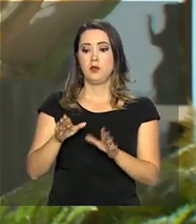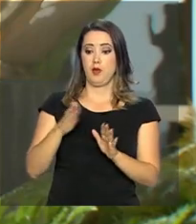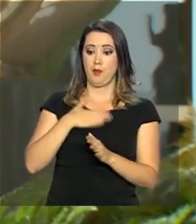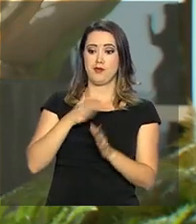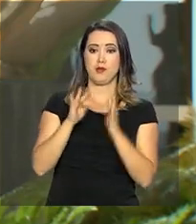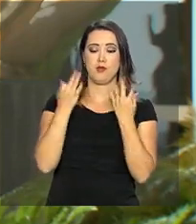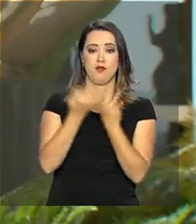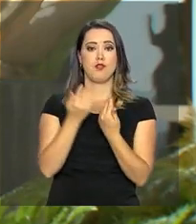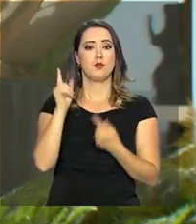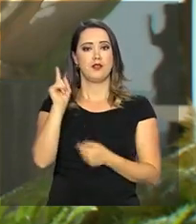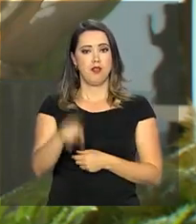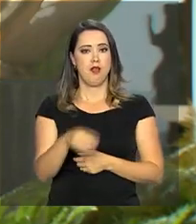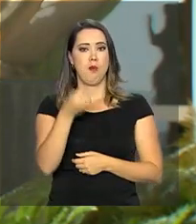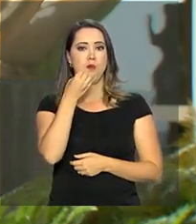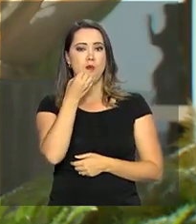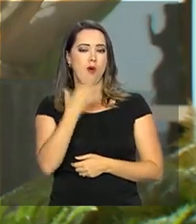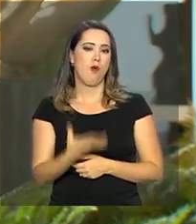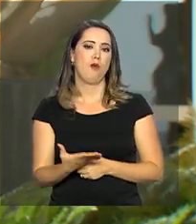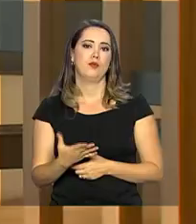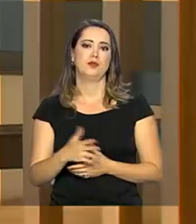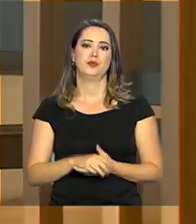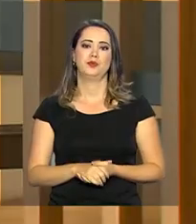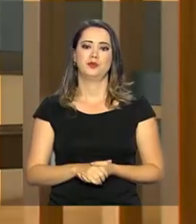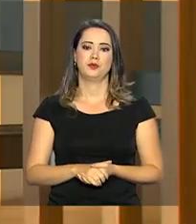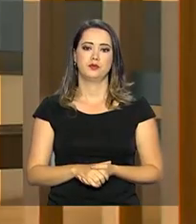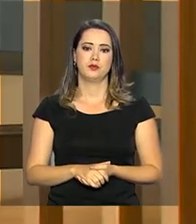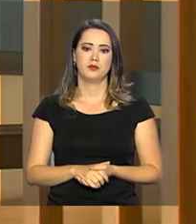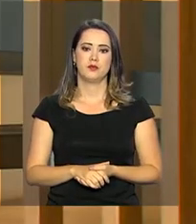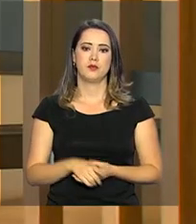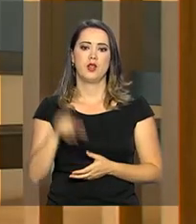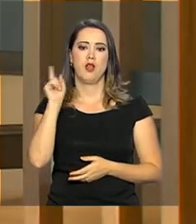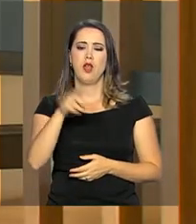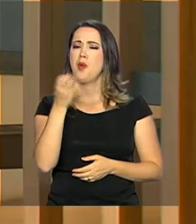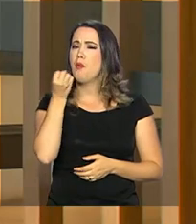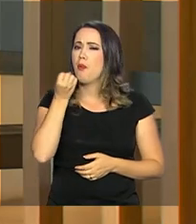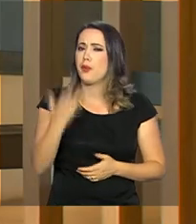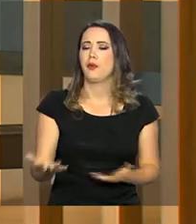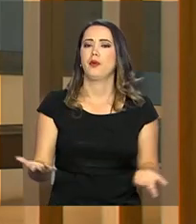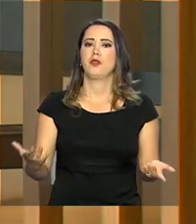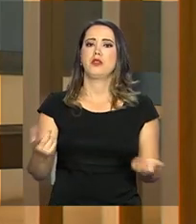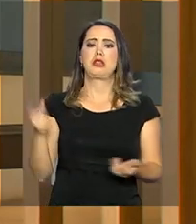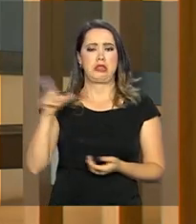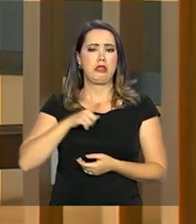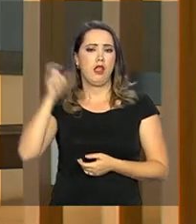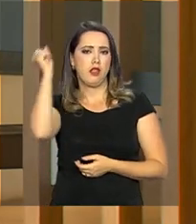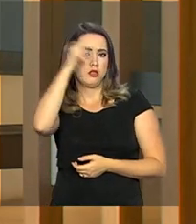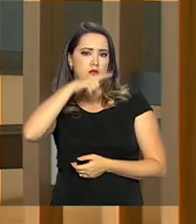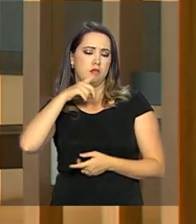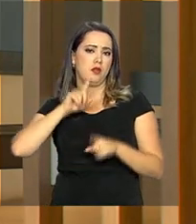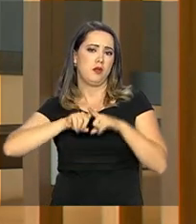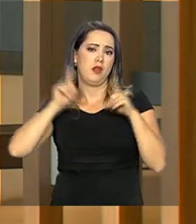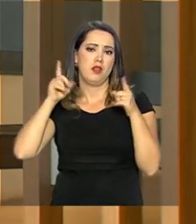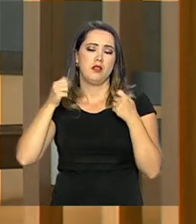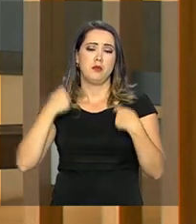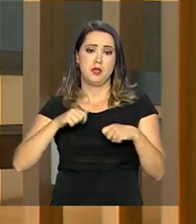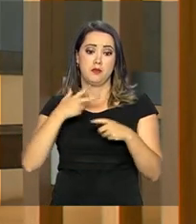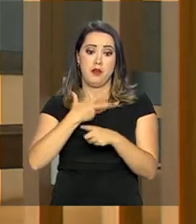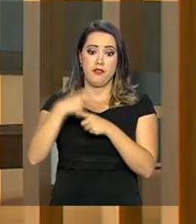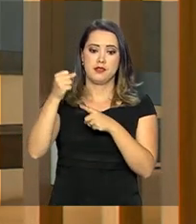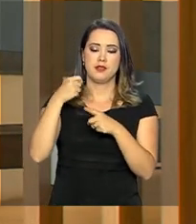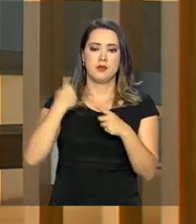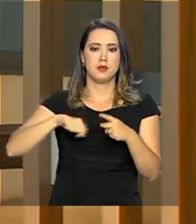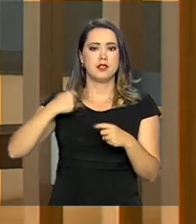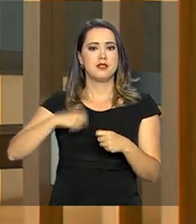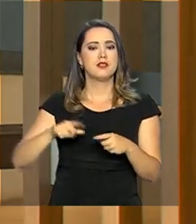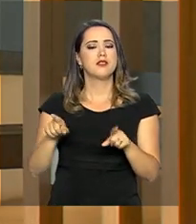os meus filhos tem sido uma experiência muito que vale a pena e as dificuldades é pra que elas sejam superadas elas